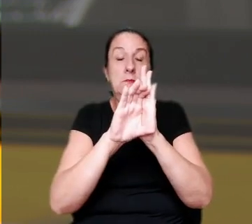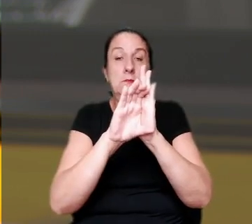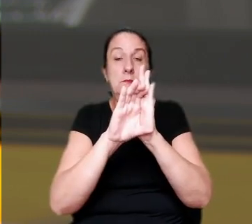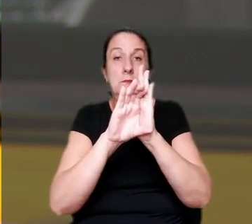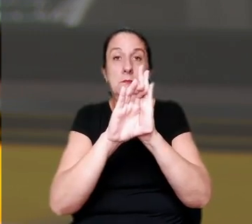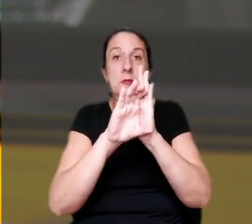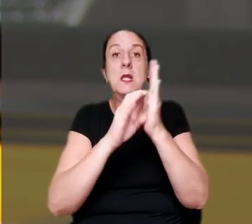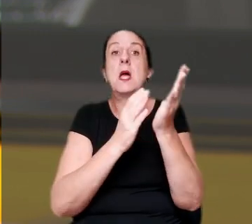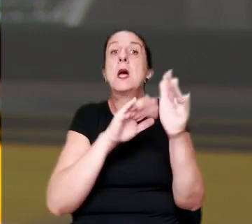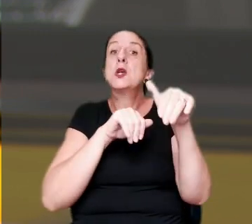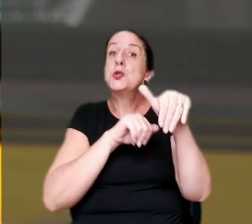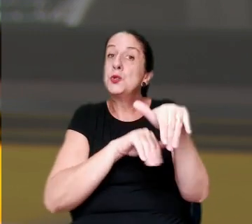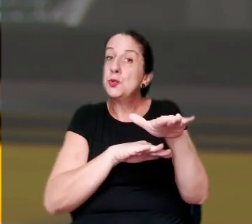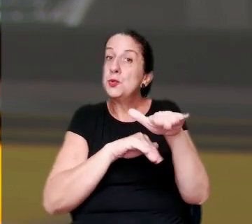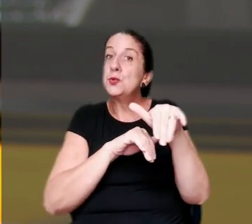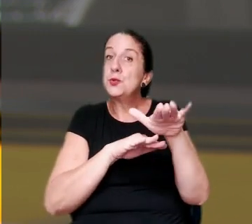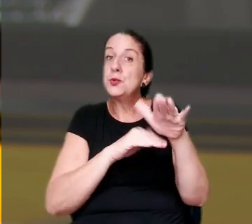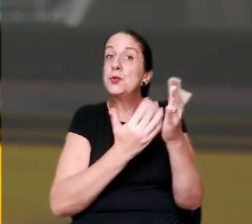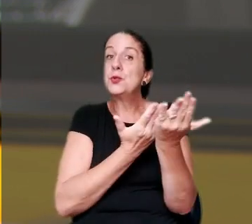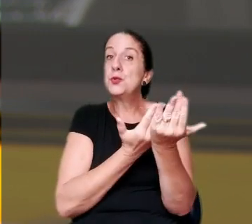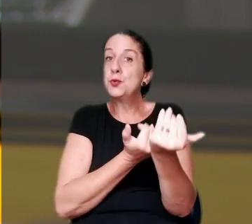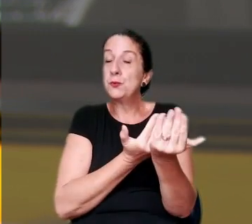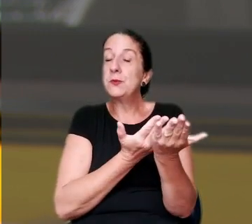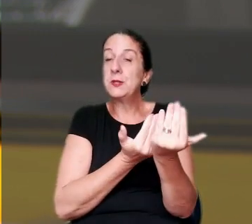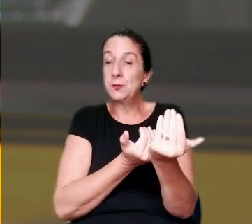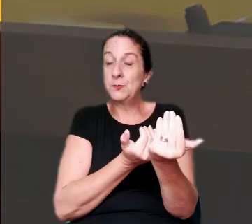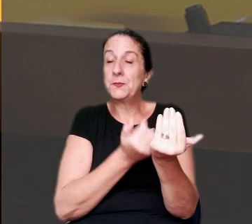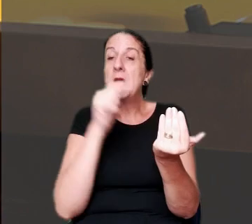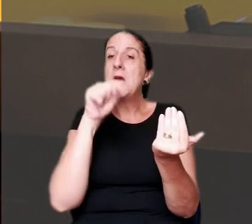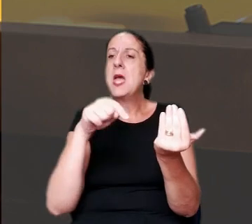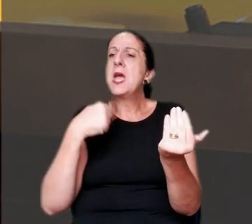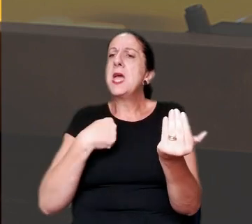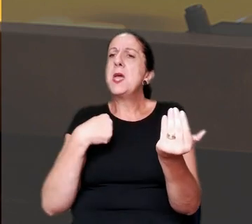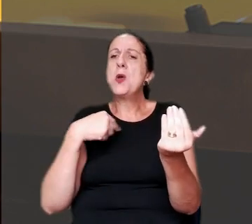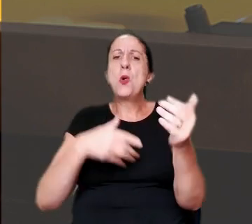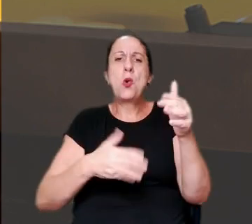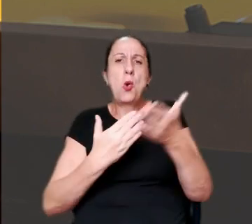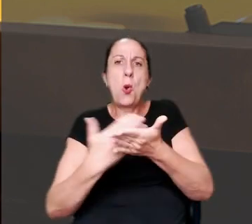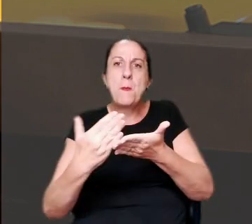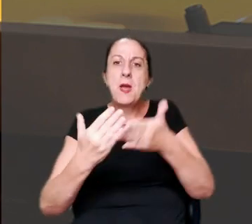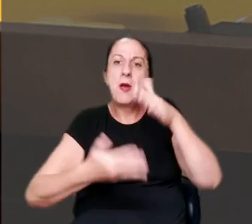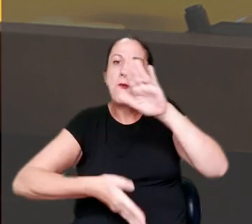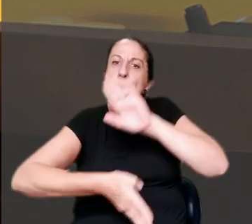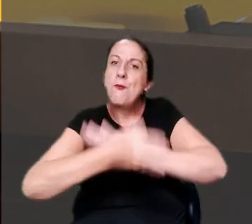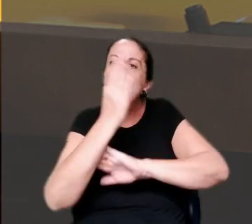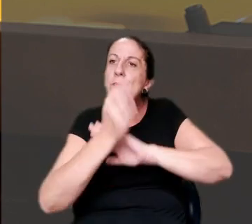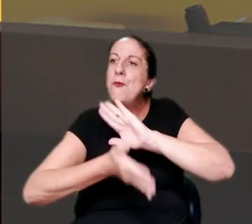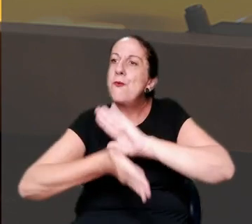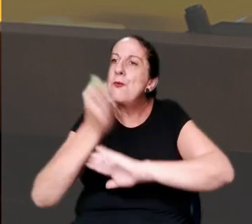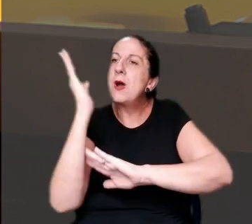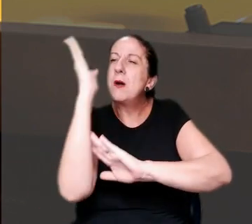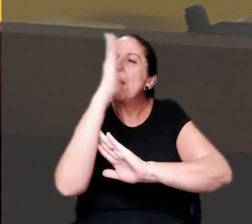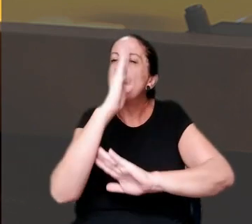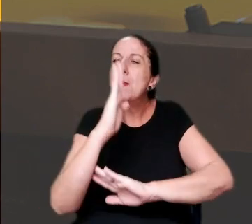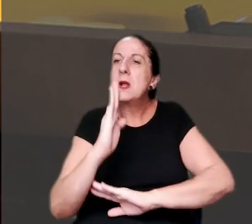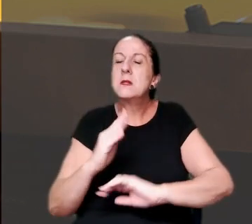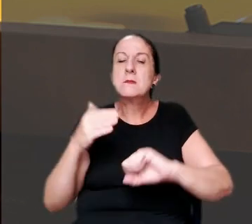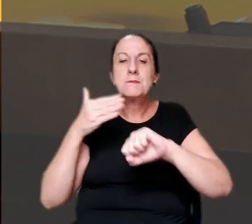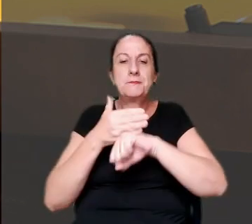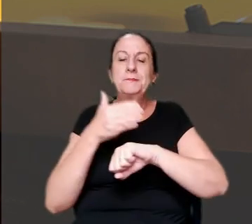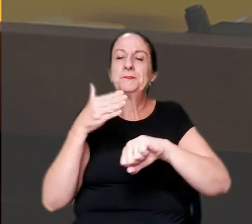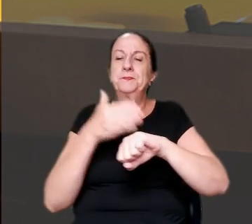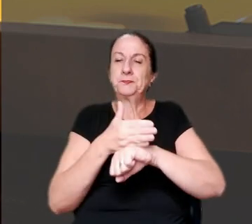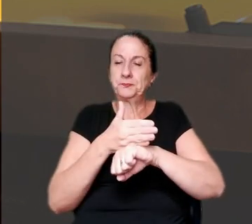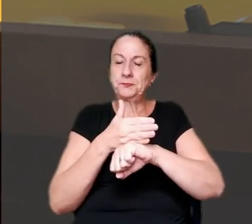e principalmente da Ação Católica da Juventude. Daí em diante, eu passei a viajar